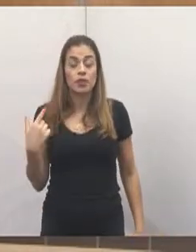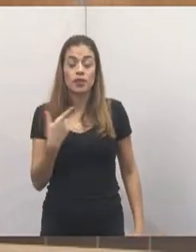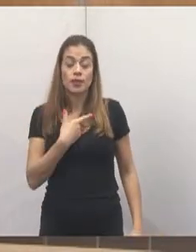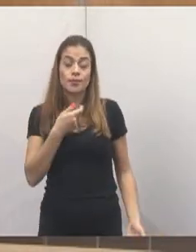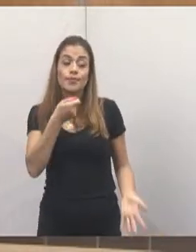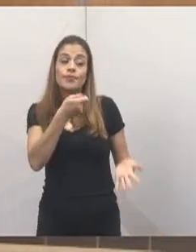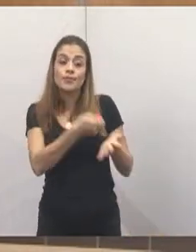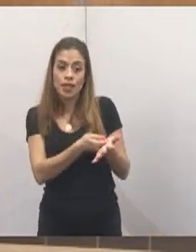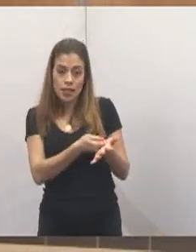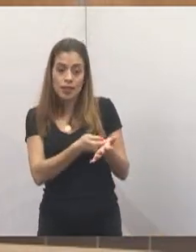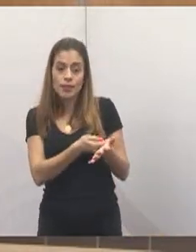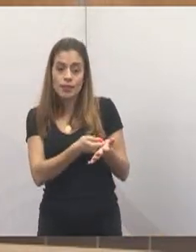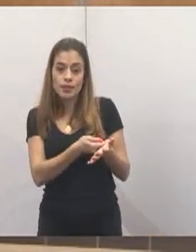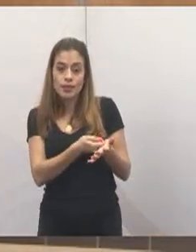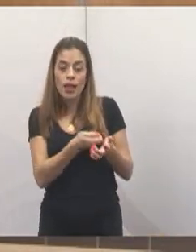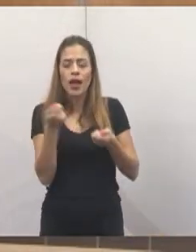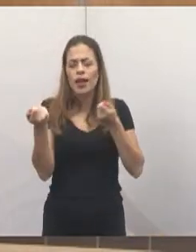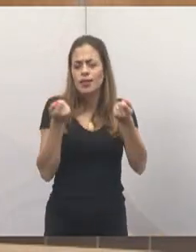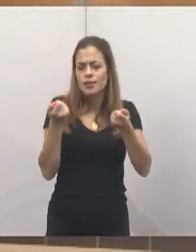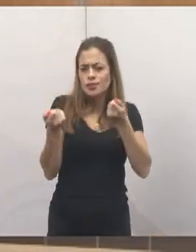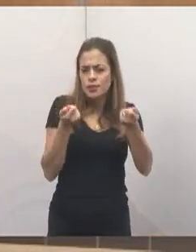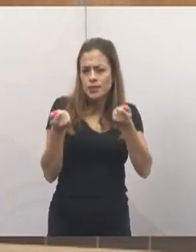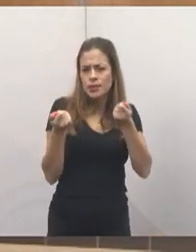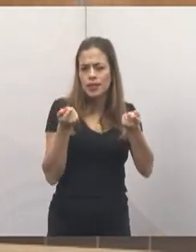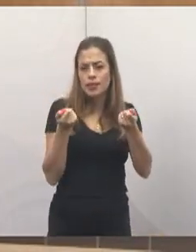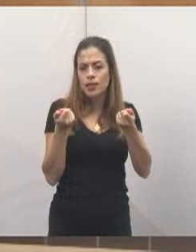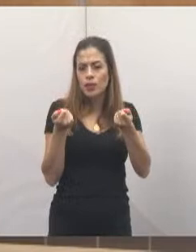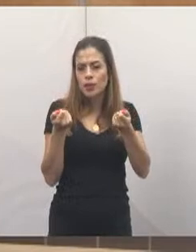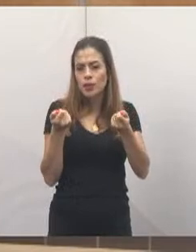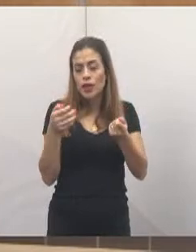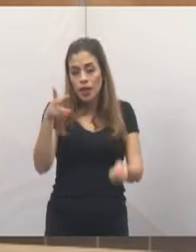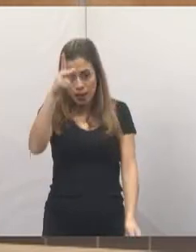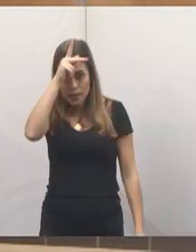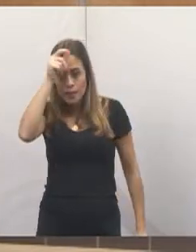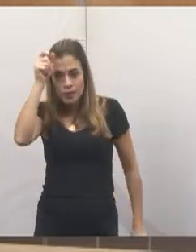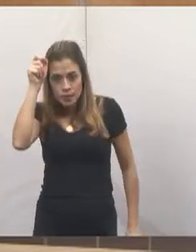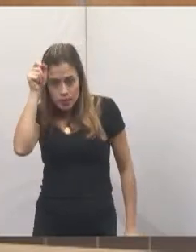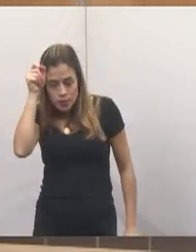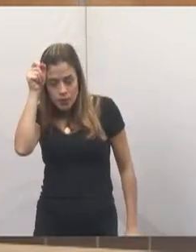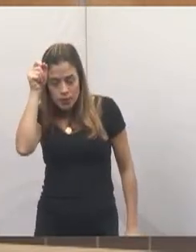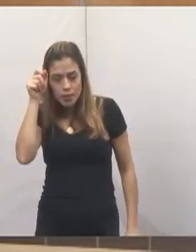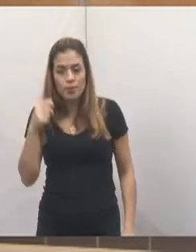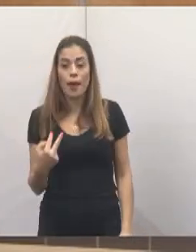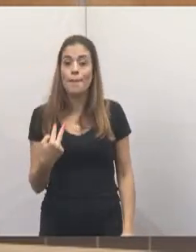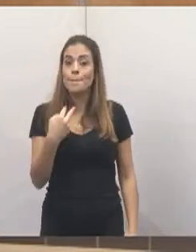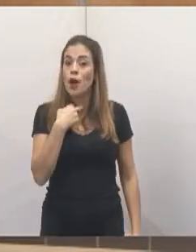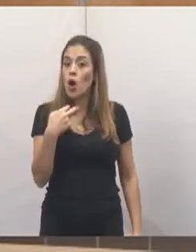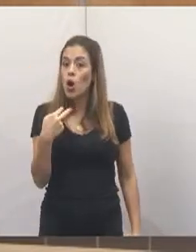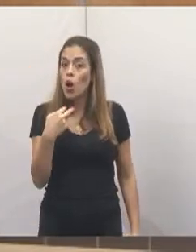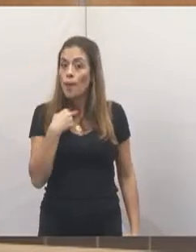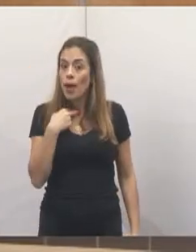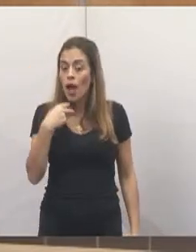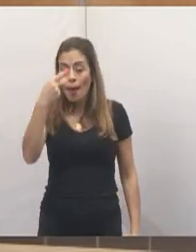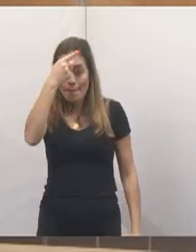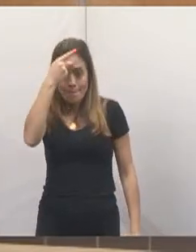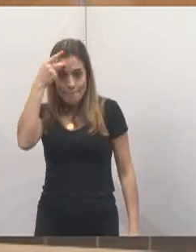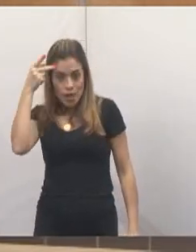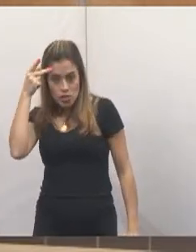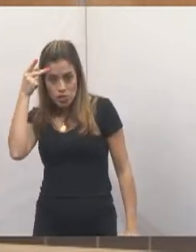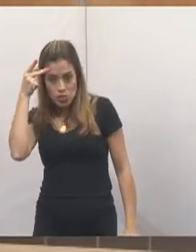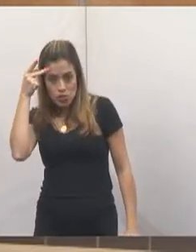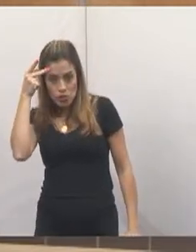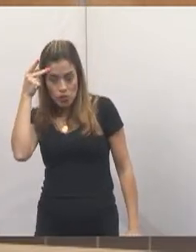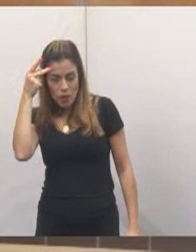por moralizar a administração municipal, proibindo que pessoas que tenham sido condenadas pela